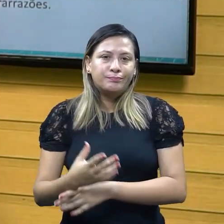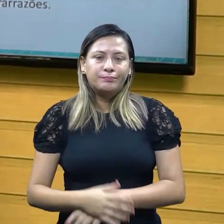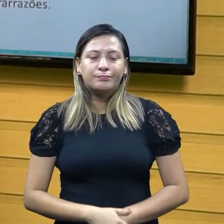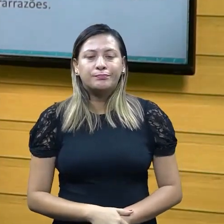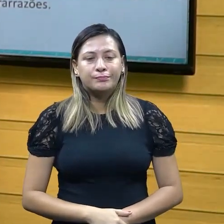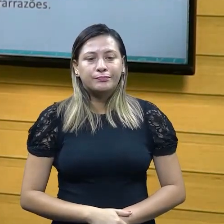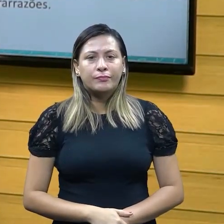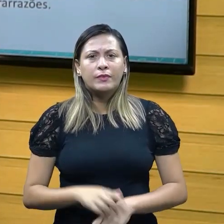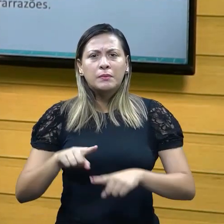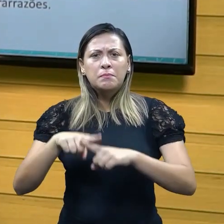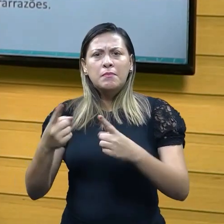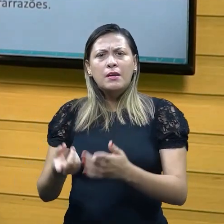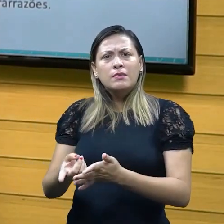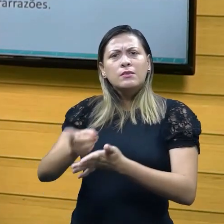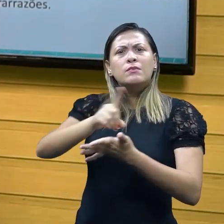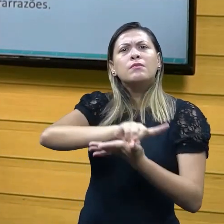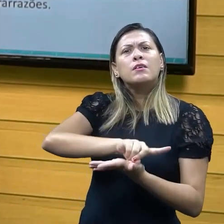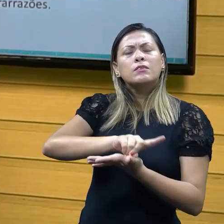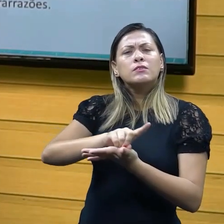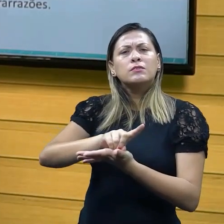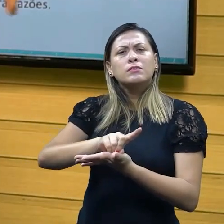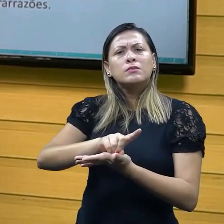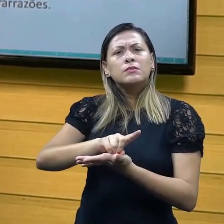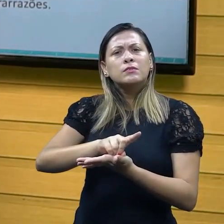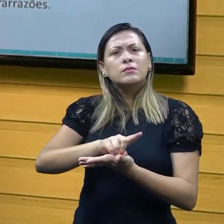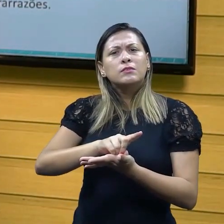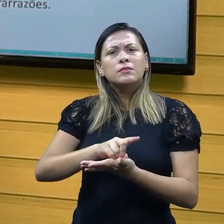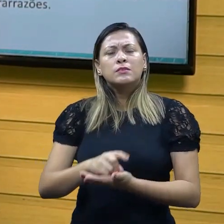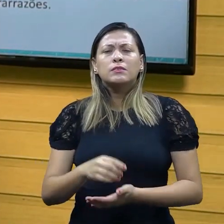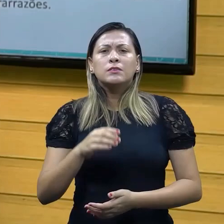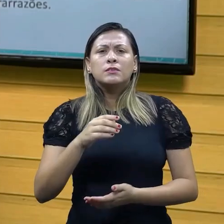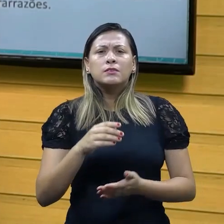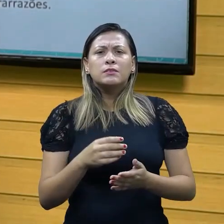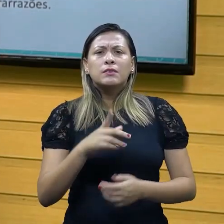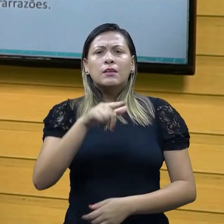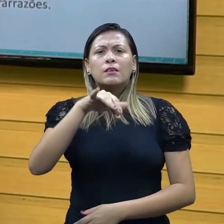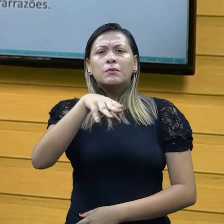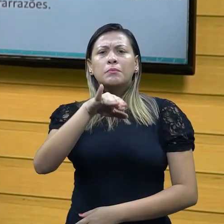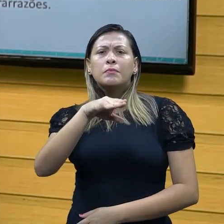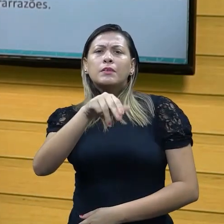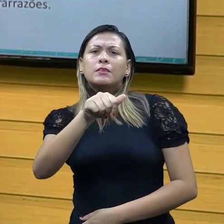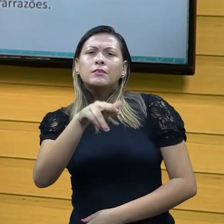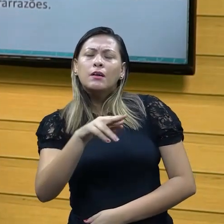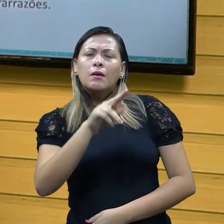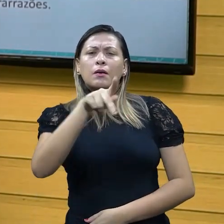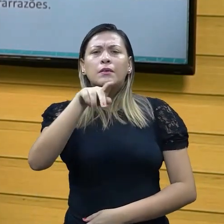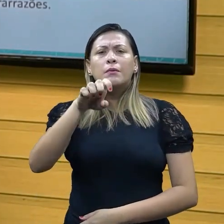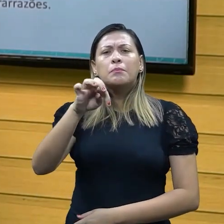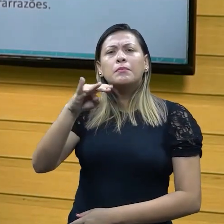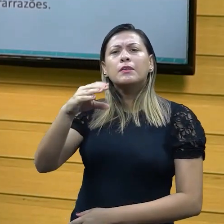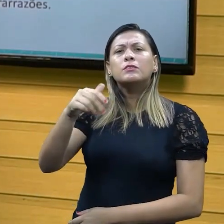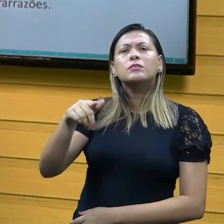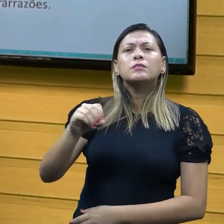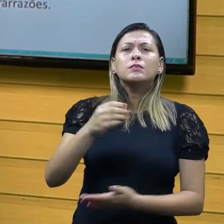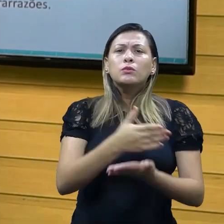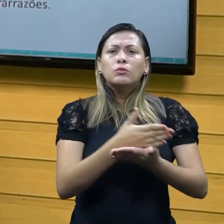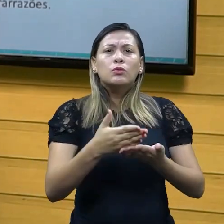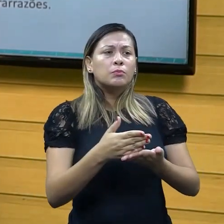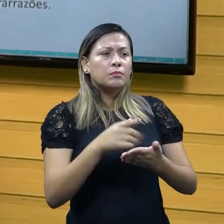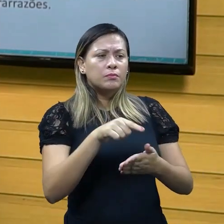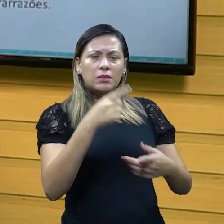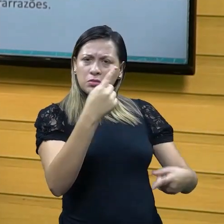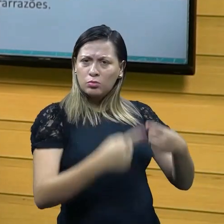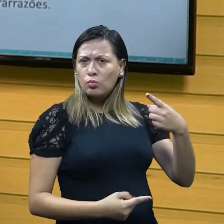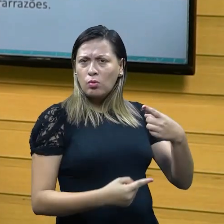Ah, e os que estavam anteriores? E a petição inicial? E a liminar, elas são atingidas? Não. Até